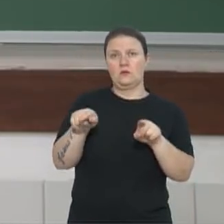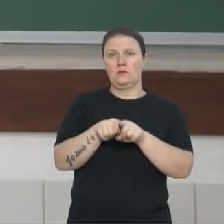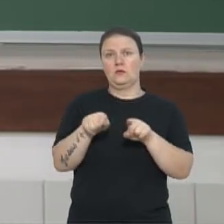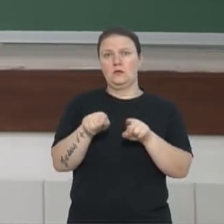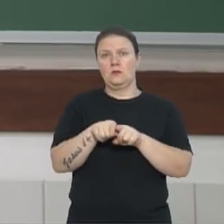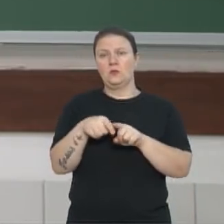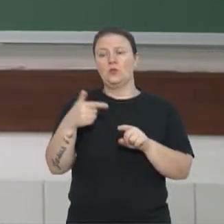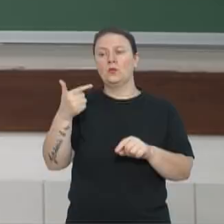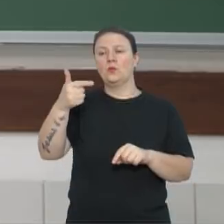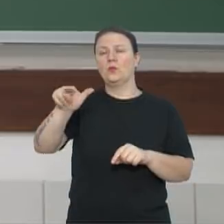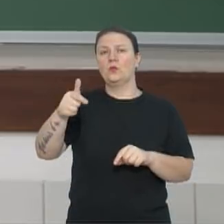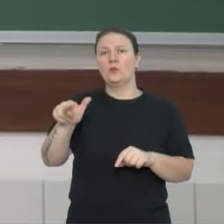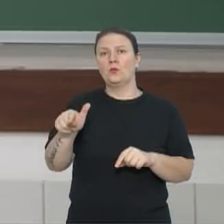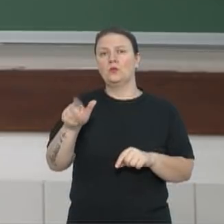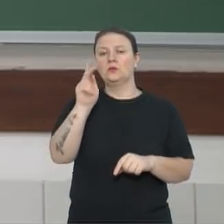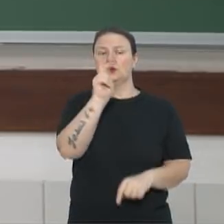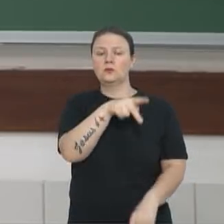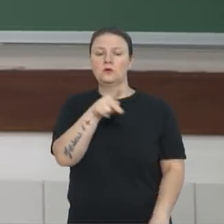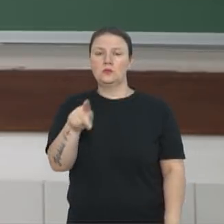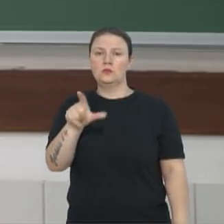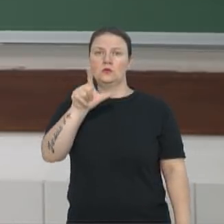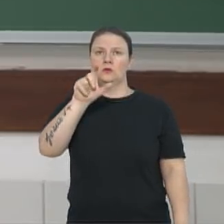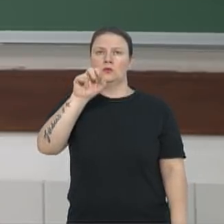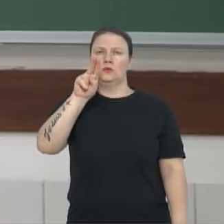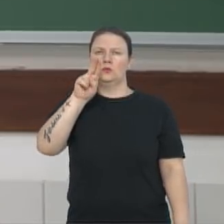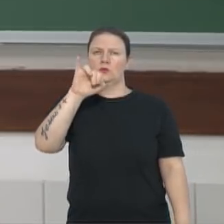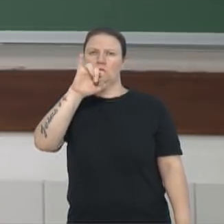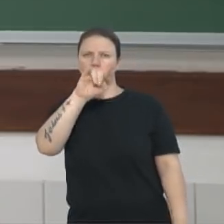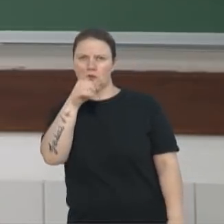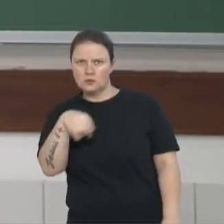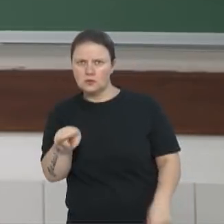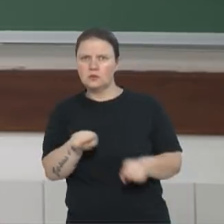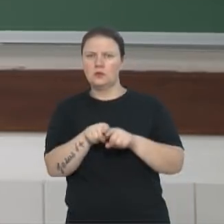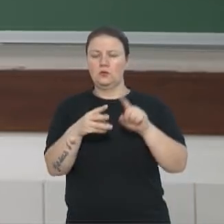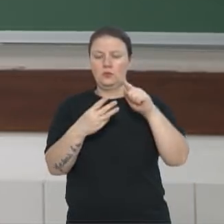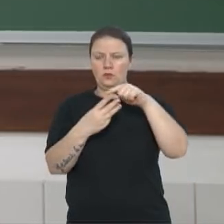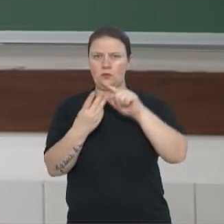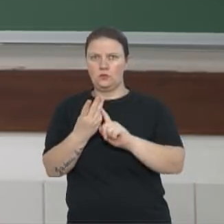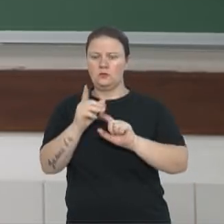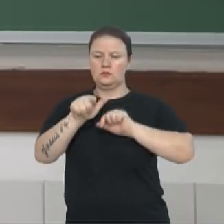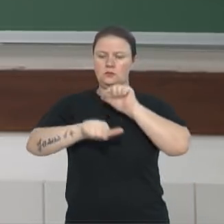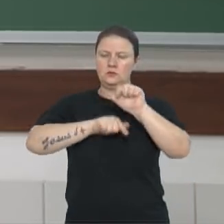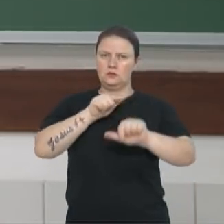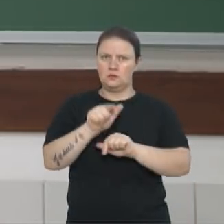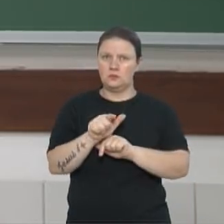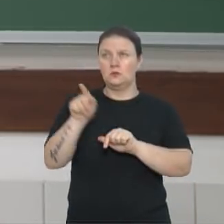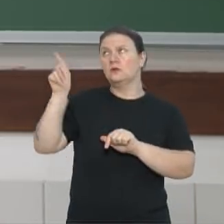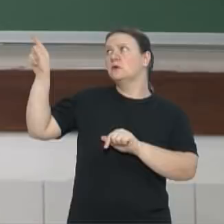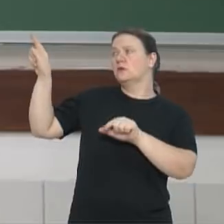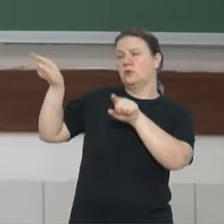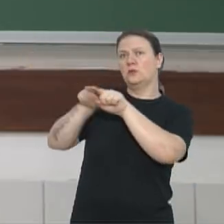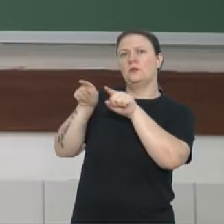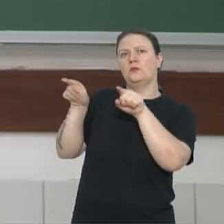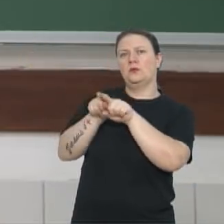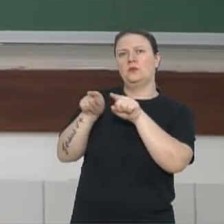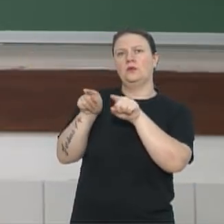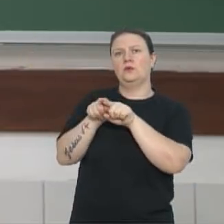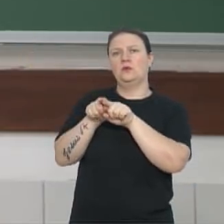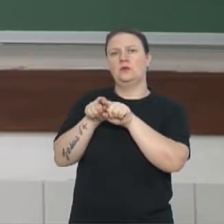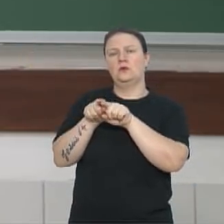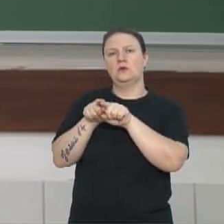Mauro Zanata, é o professor Luiz Roberto Meira. Ambos trabalham, assim como Marcel Marceau,